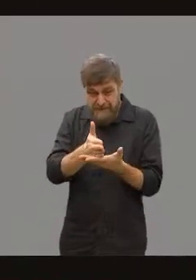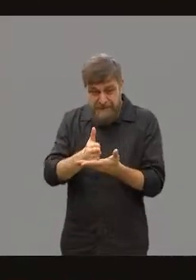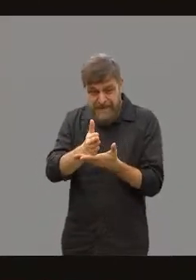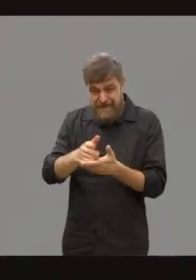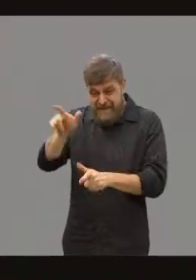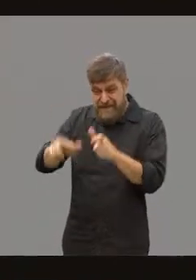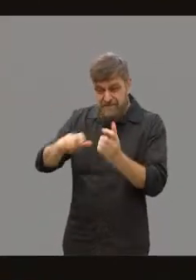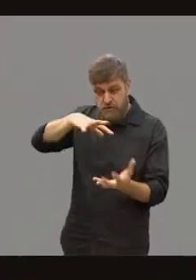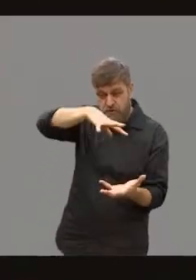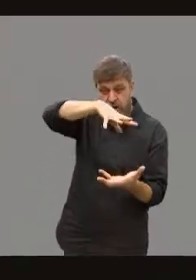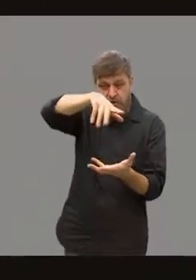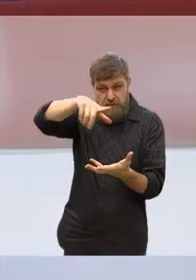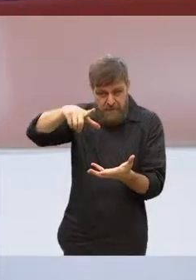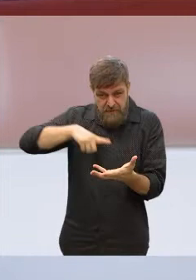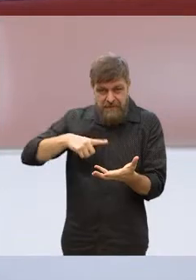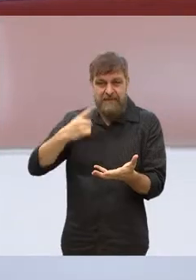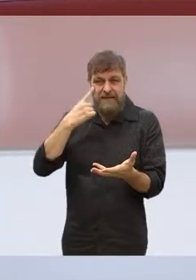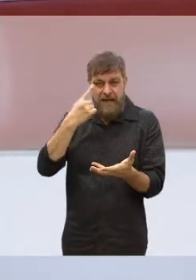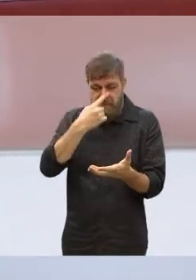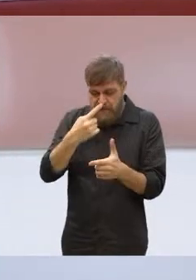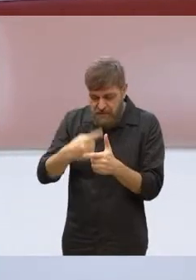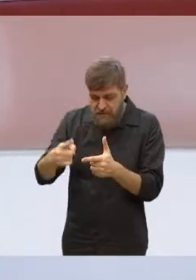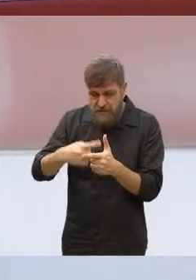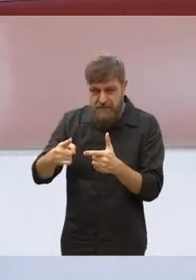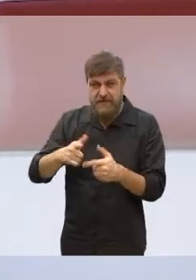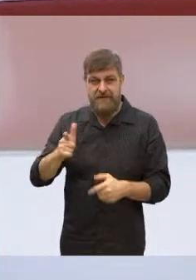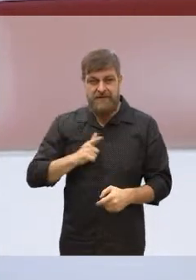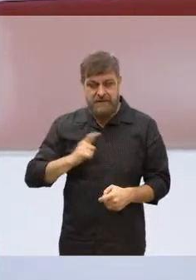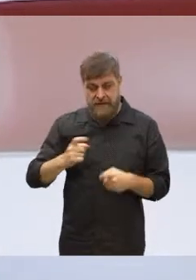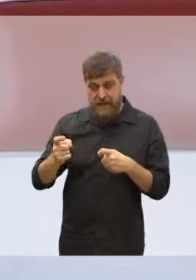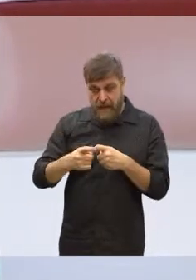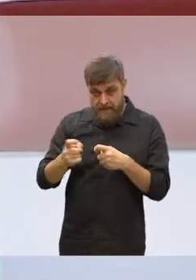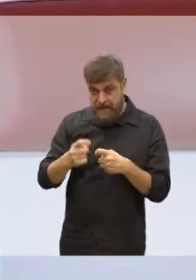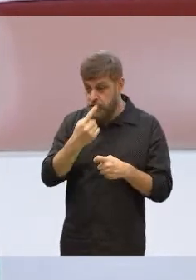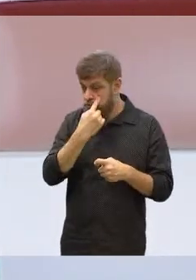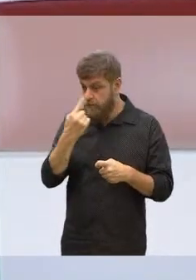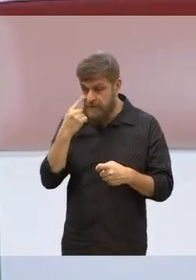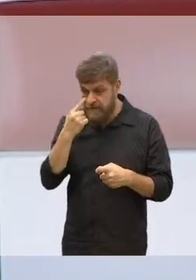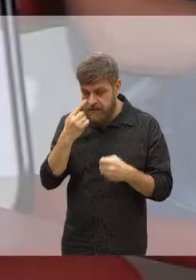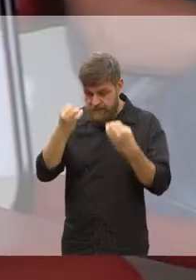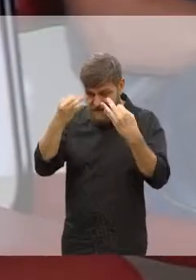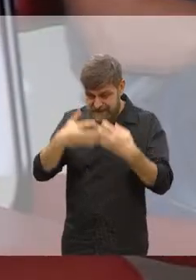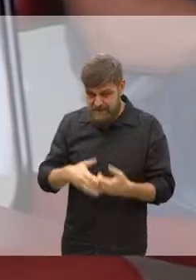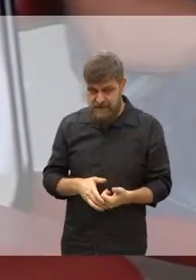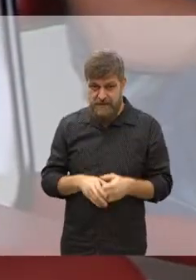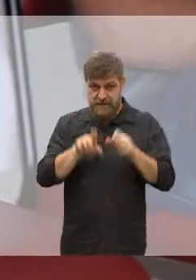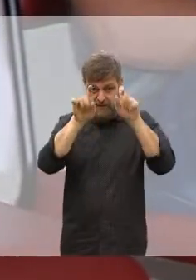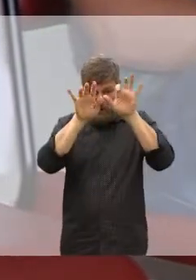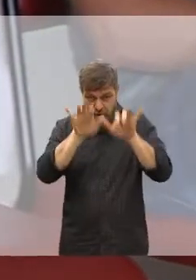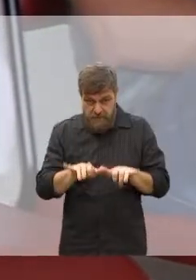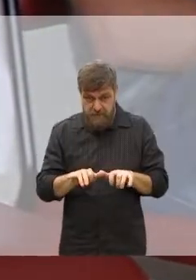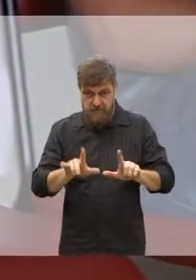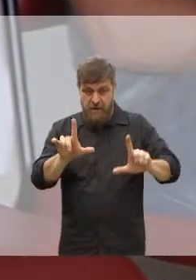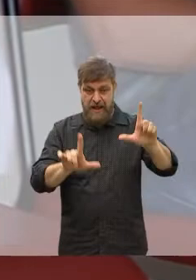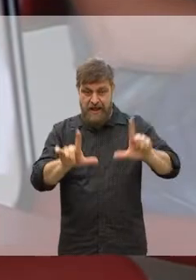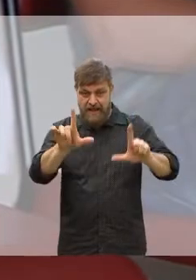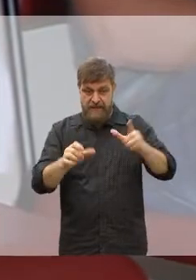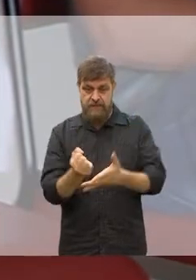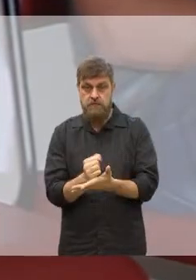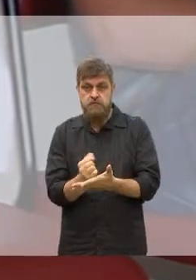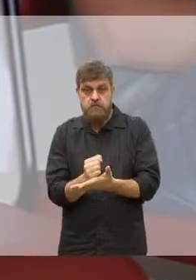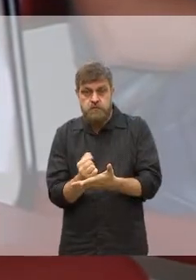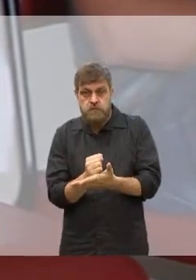da hereditariedade, muitos oftalmopediatras apontam que o uso prolongado do computador e da TV na infância e